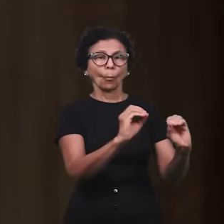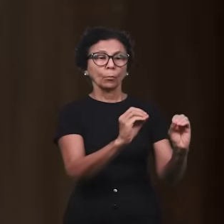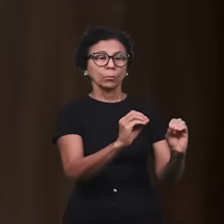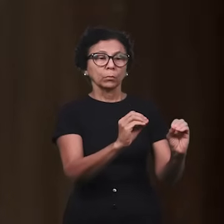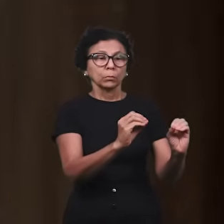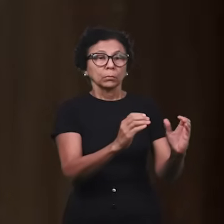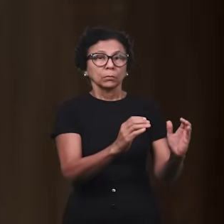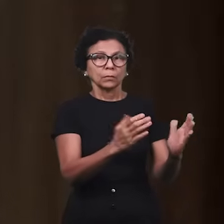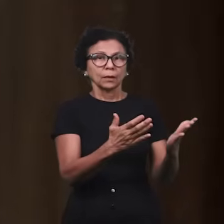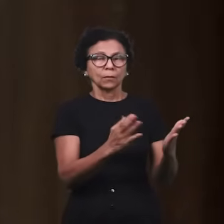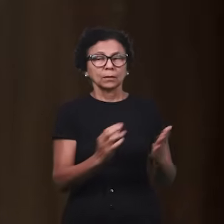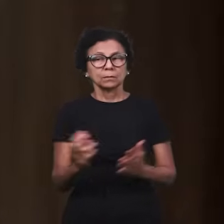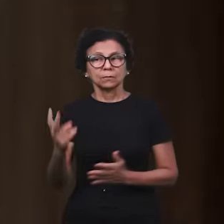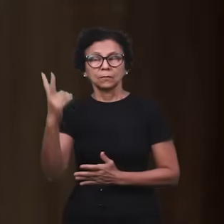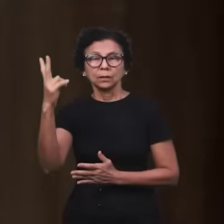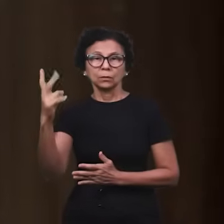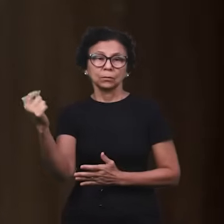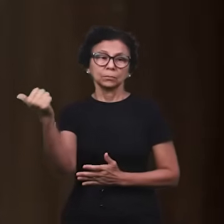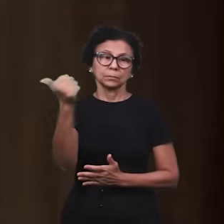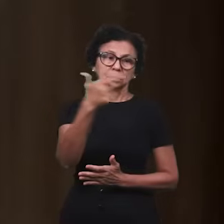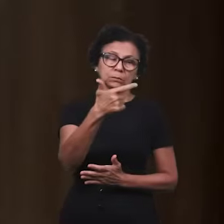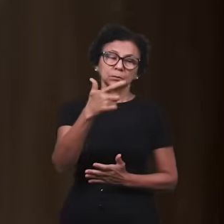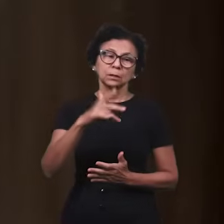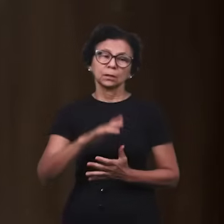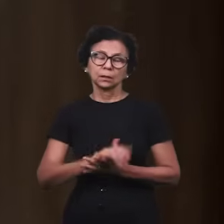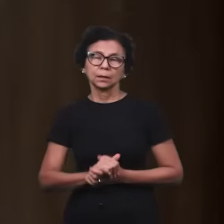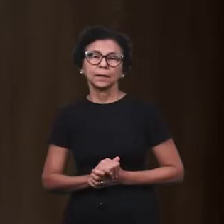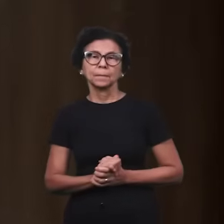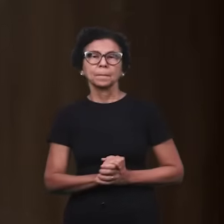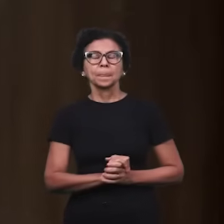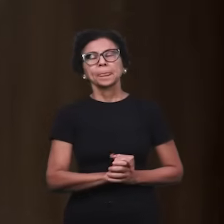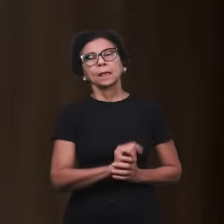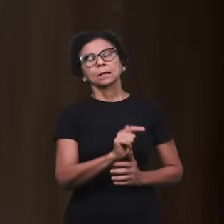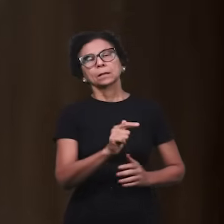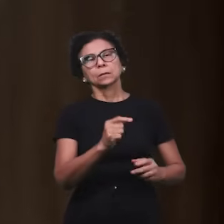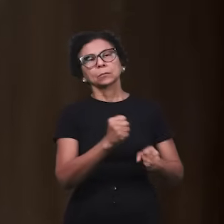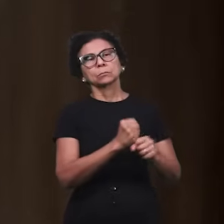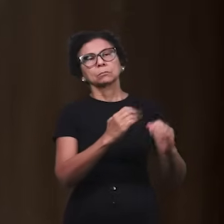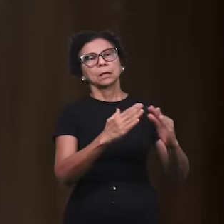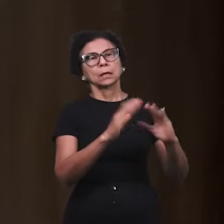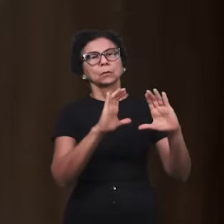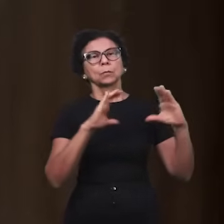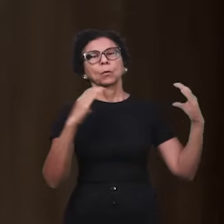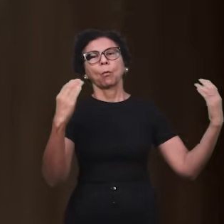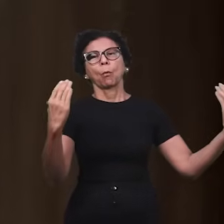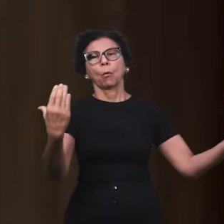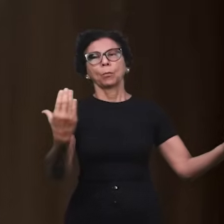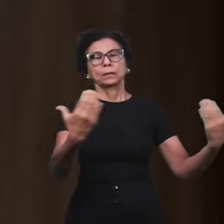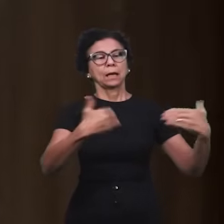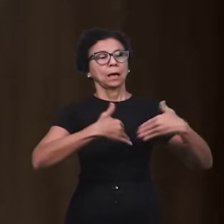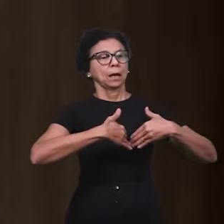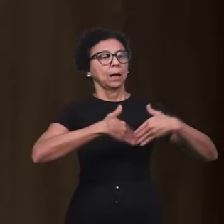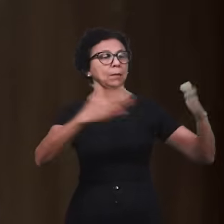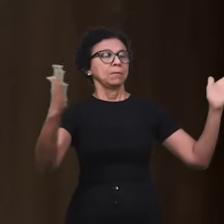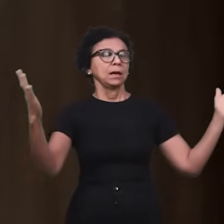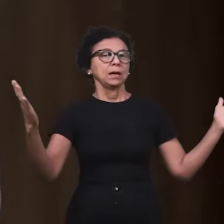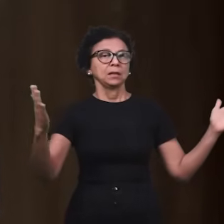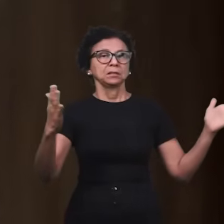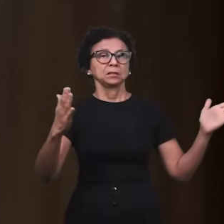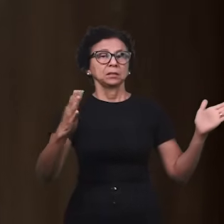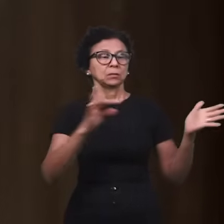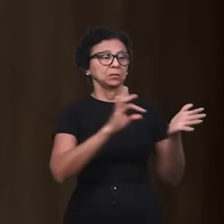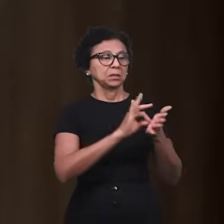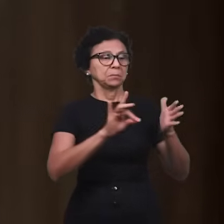Israel. Então, uma cidade, uma aldeia, por exemplo, uma cidade que não tivesse muros, os inimigos